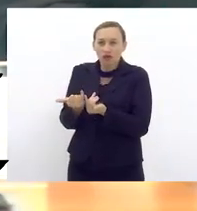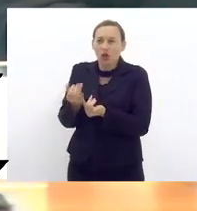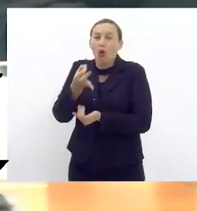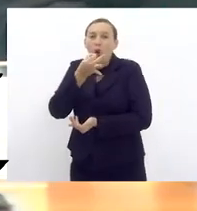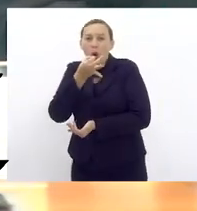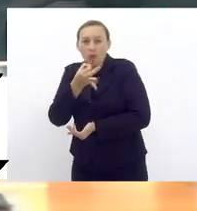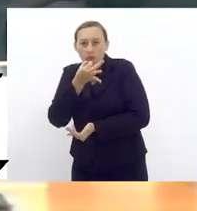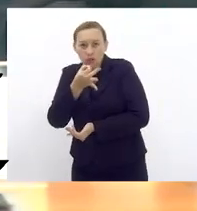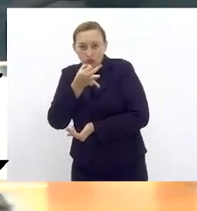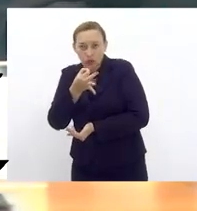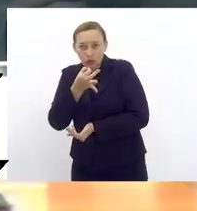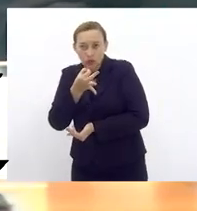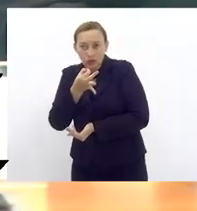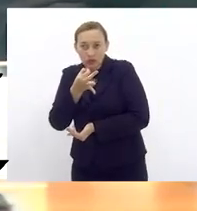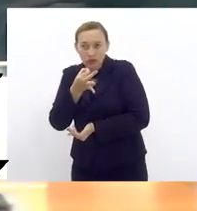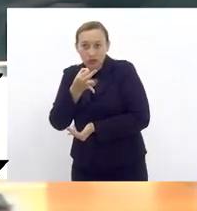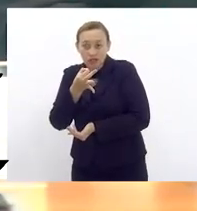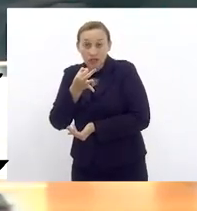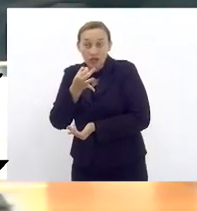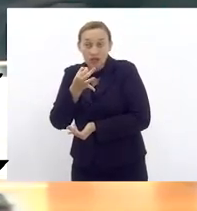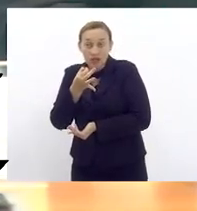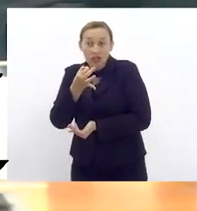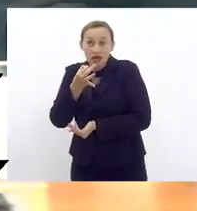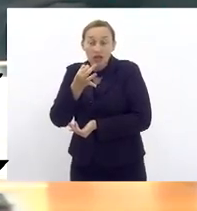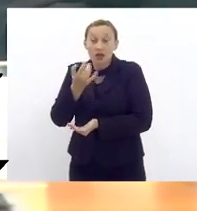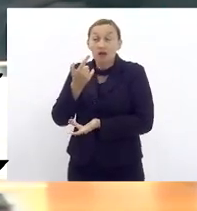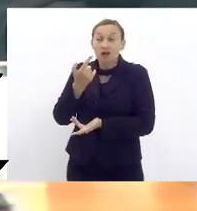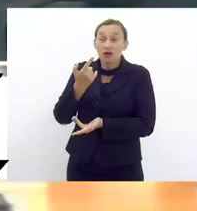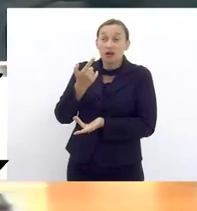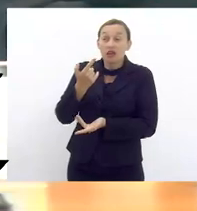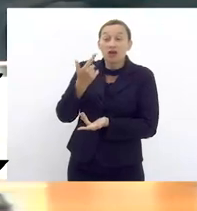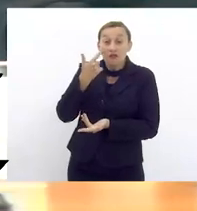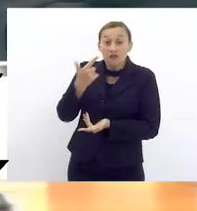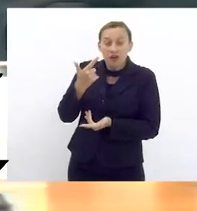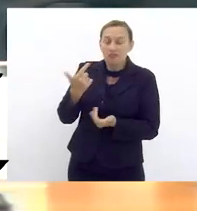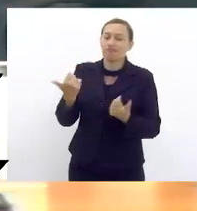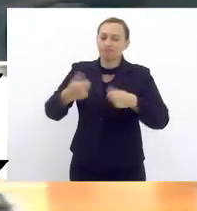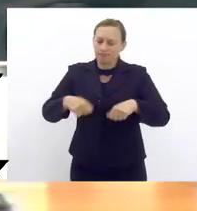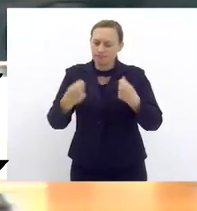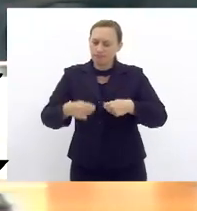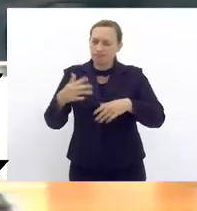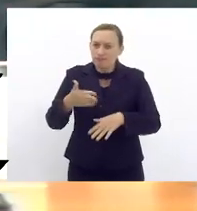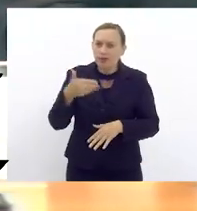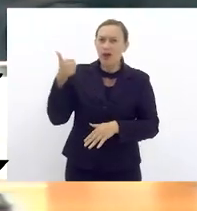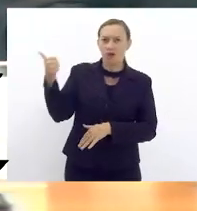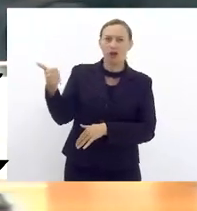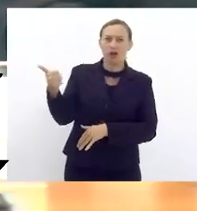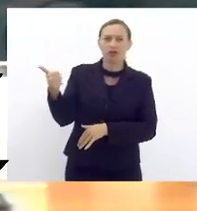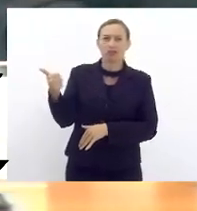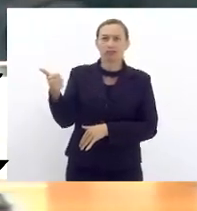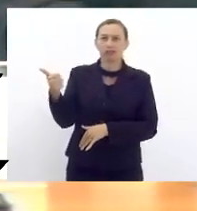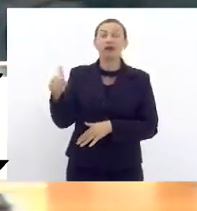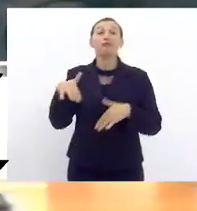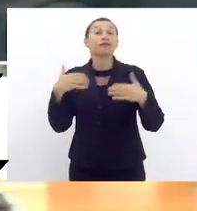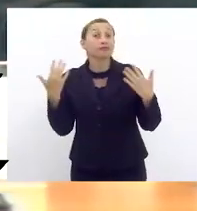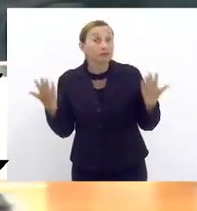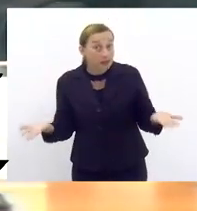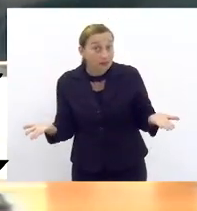opiniões e chegarmos à conclusão de que precisamos melhorar então